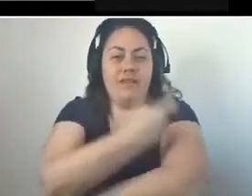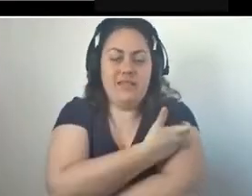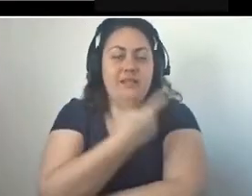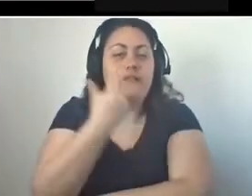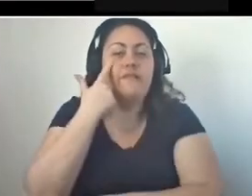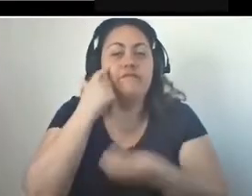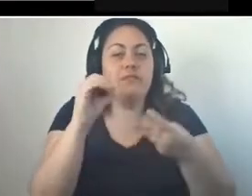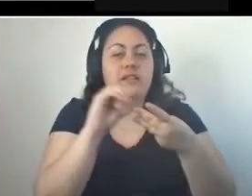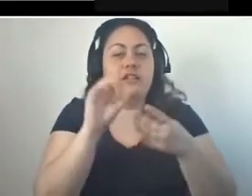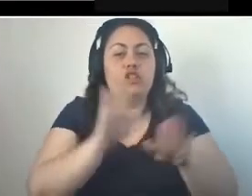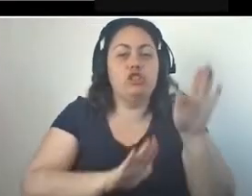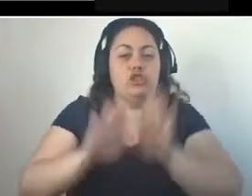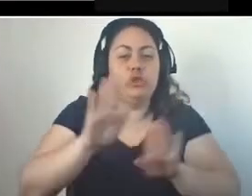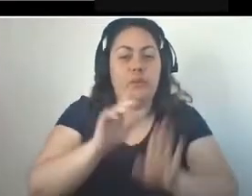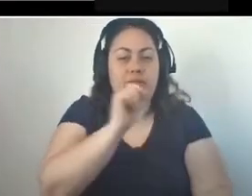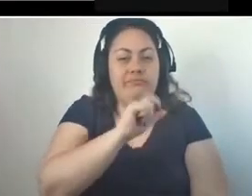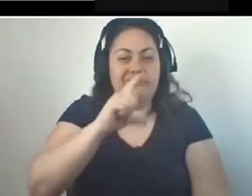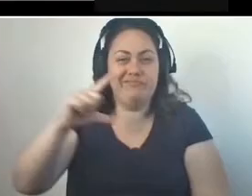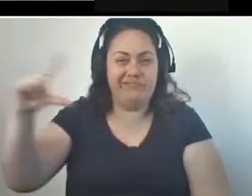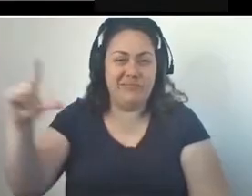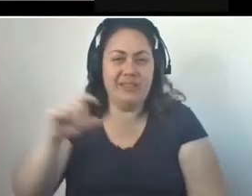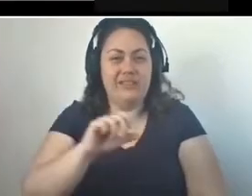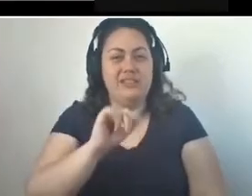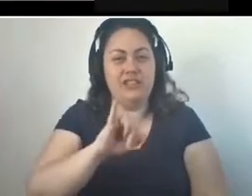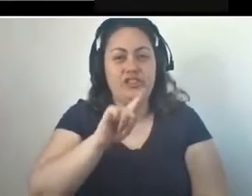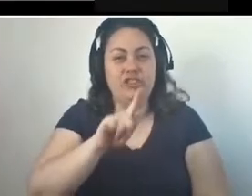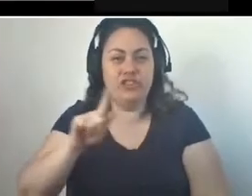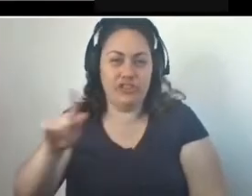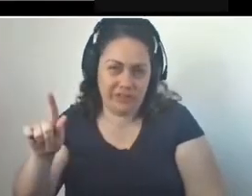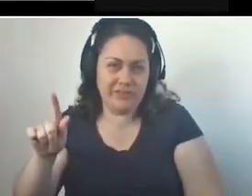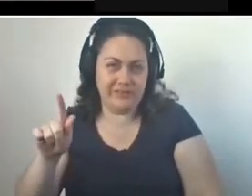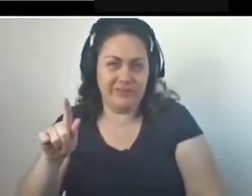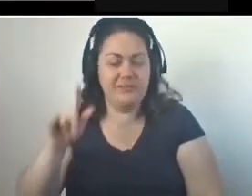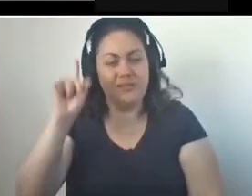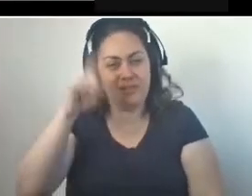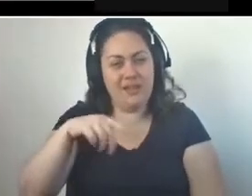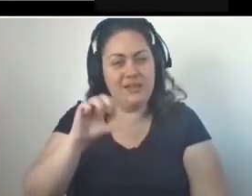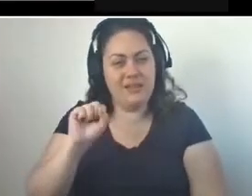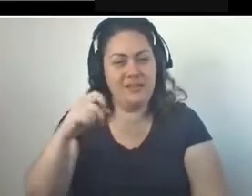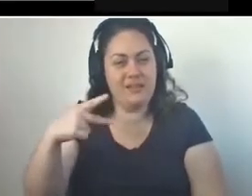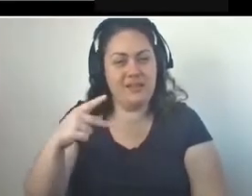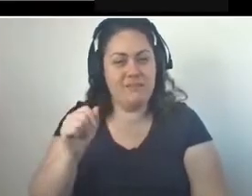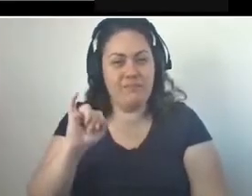para a IgG, para a spike, né, a gente vê também